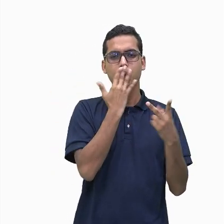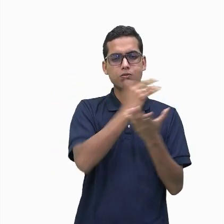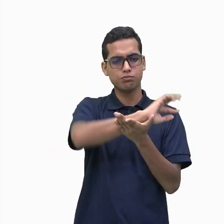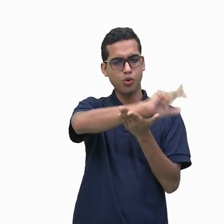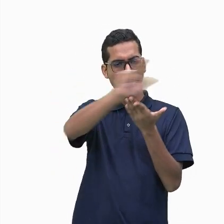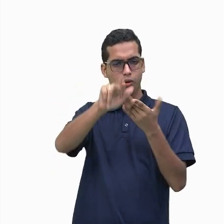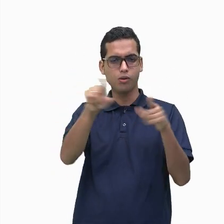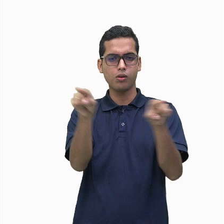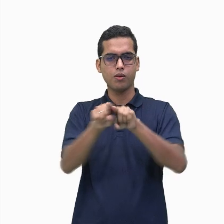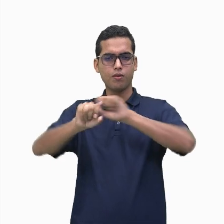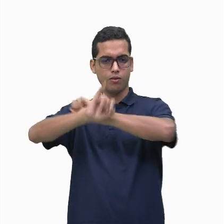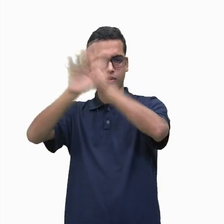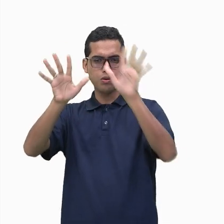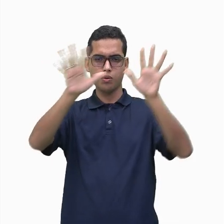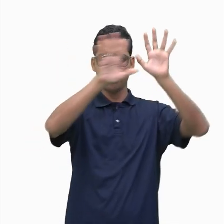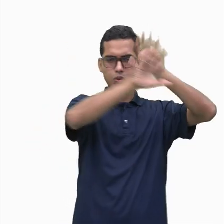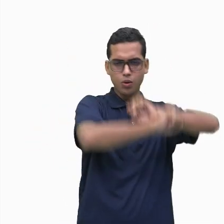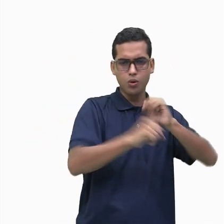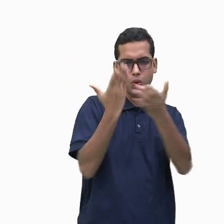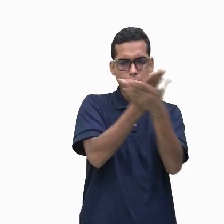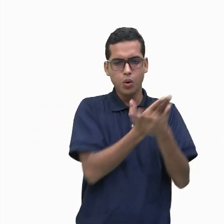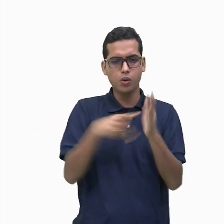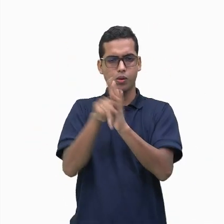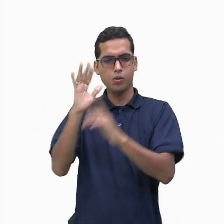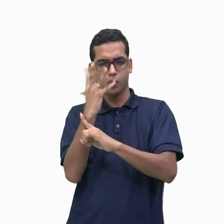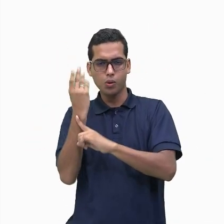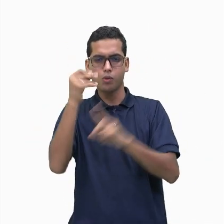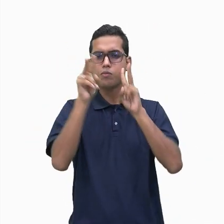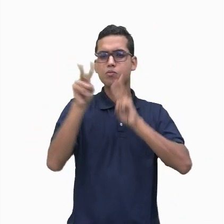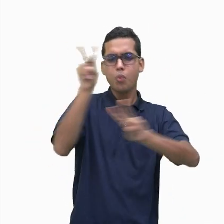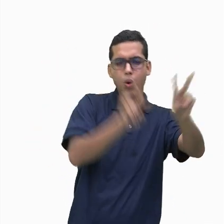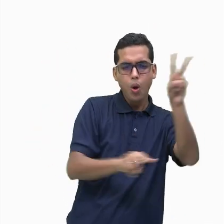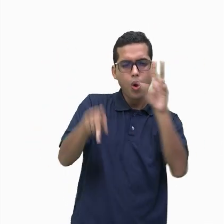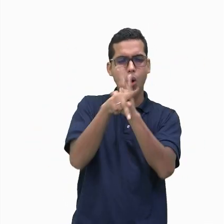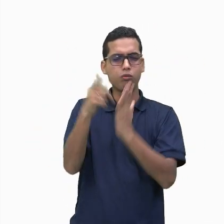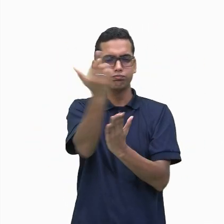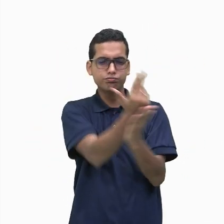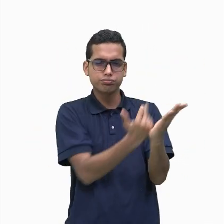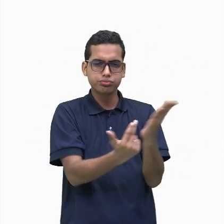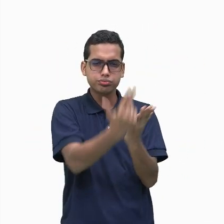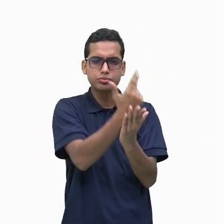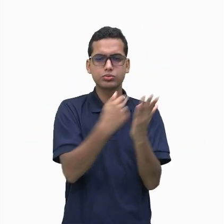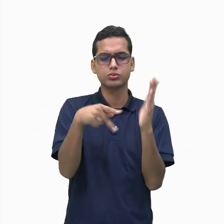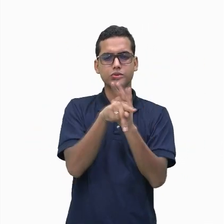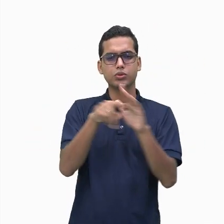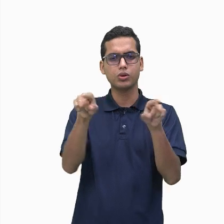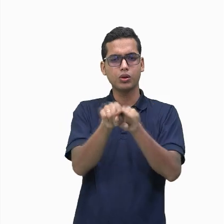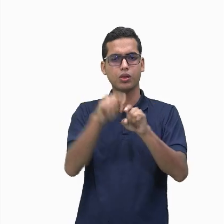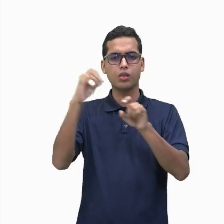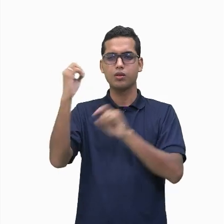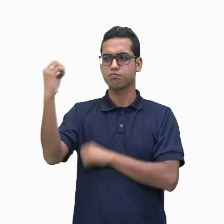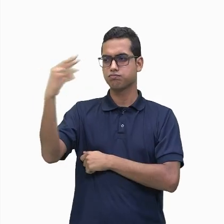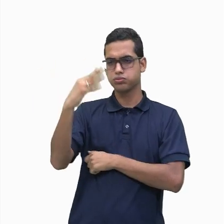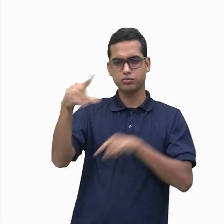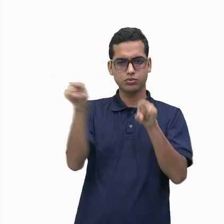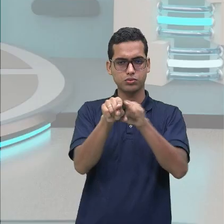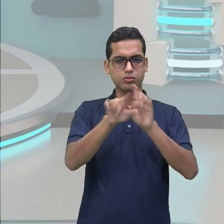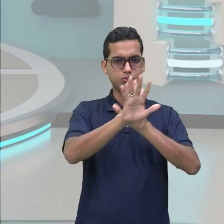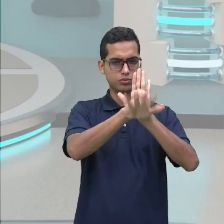o escuro. Estudo das artes visuais na perspectiva dos desenhos compostos com luz e